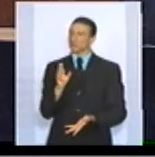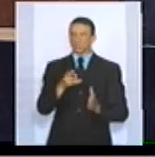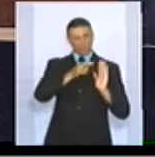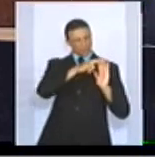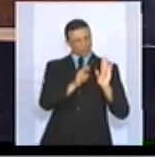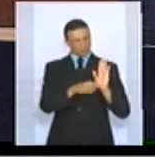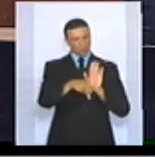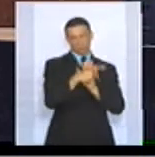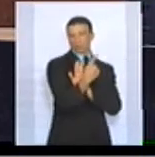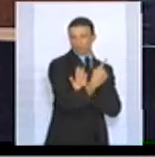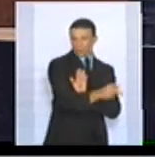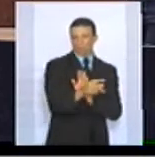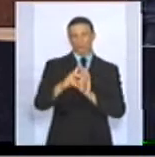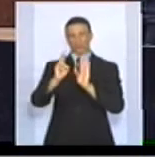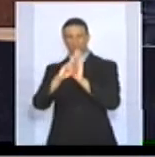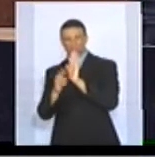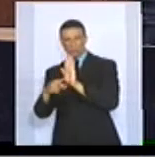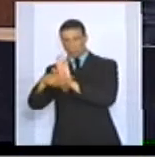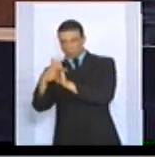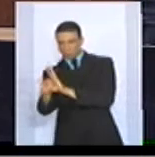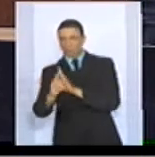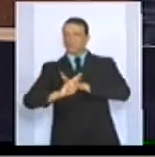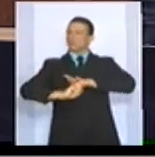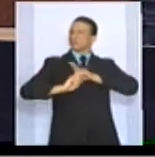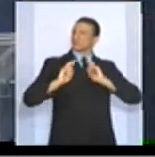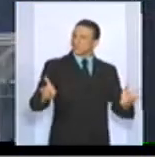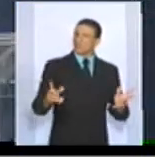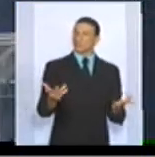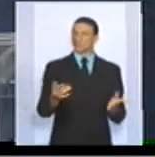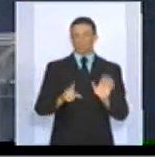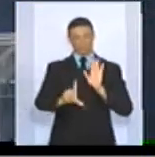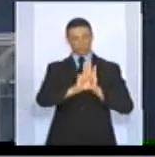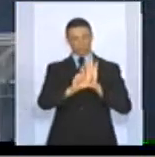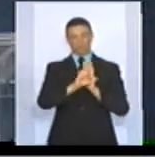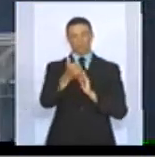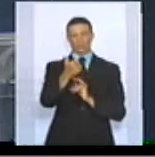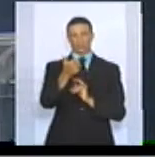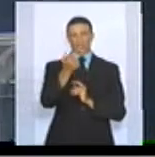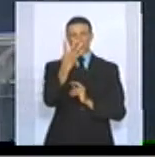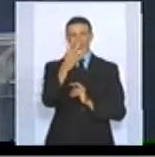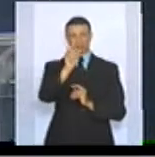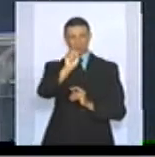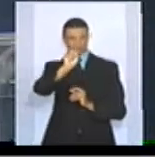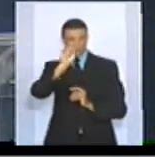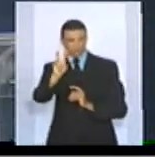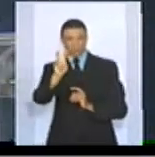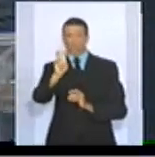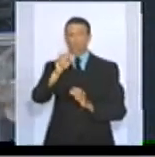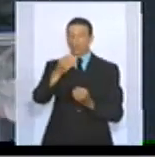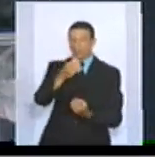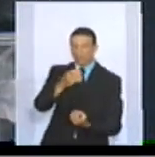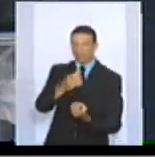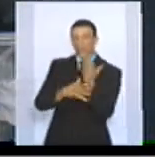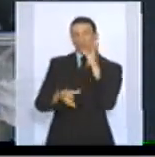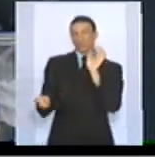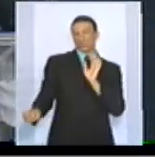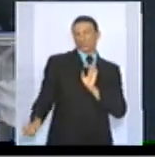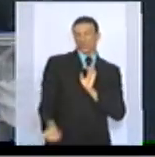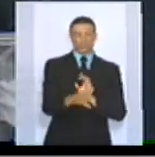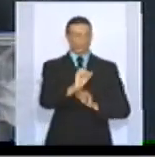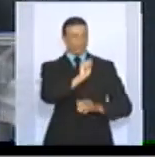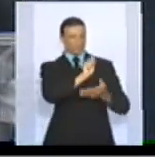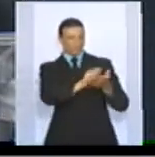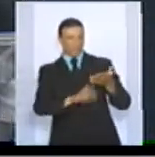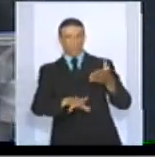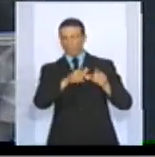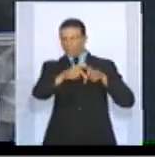diferentes para cada uma das tecnologias utilizadas. Com a Lei 12.485, nós passamos a ter uma definição por atividade